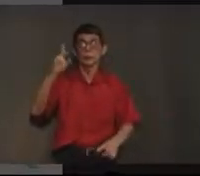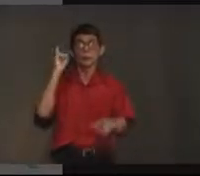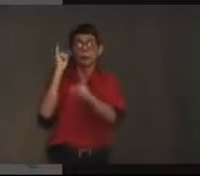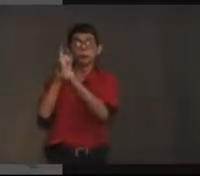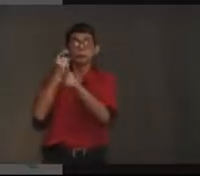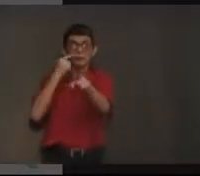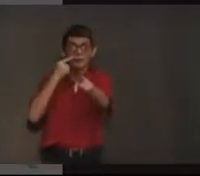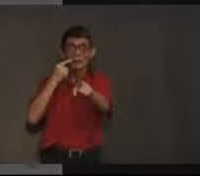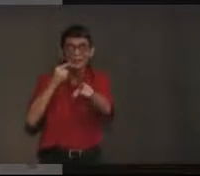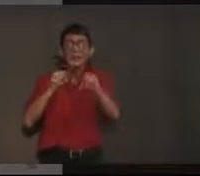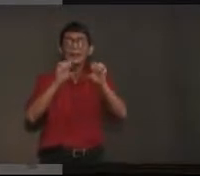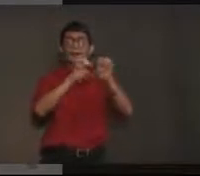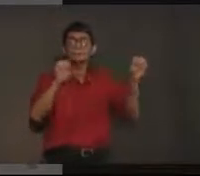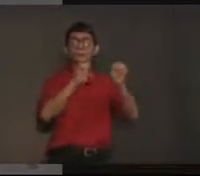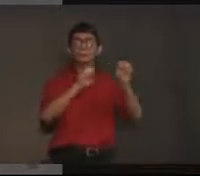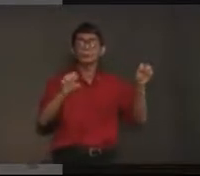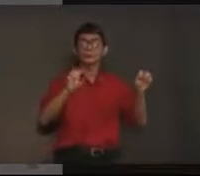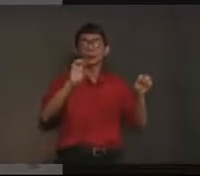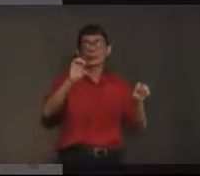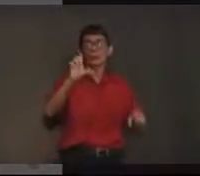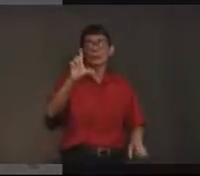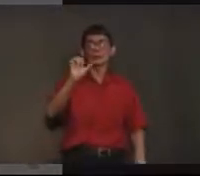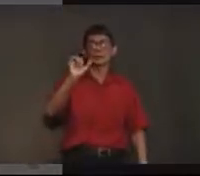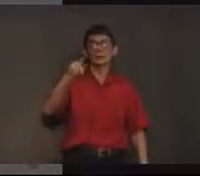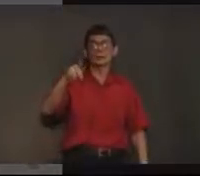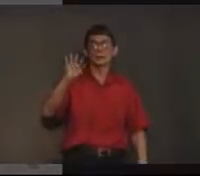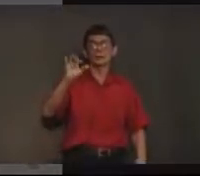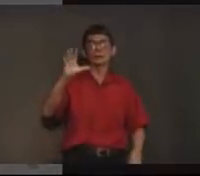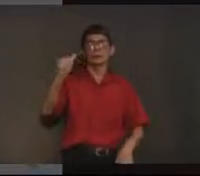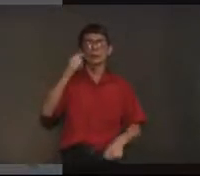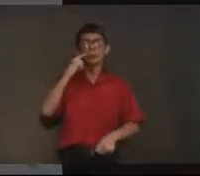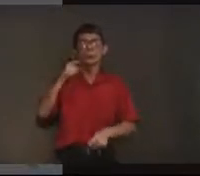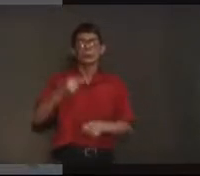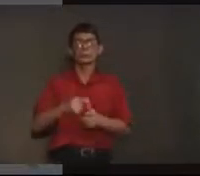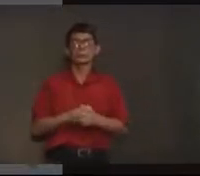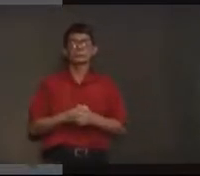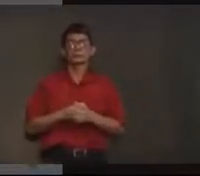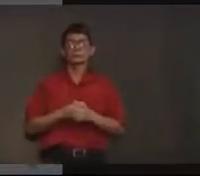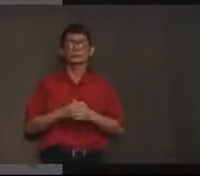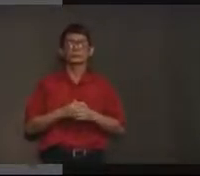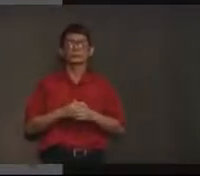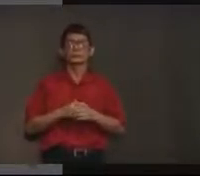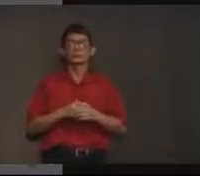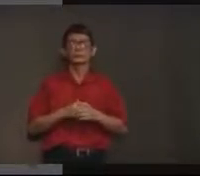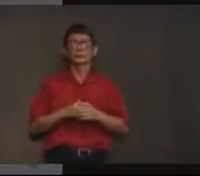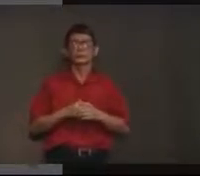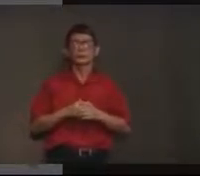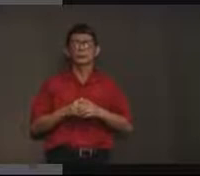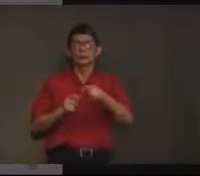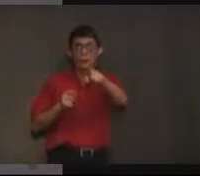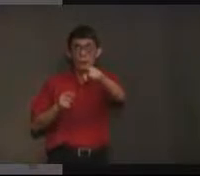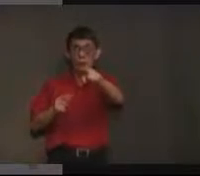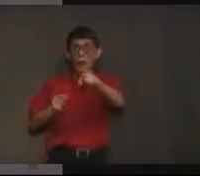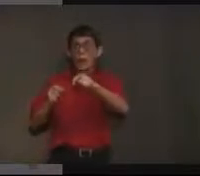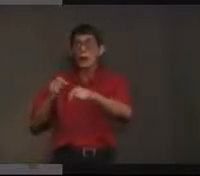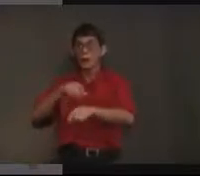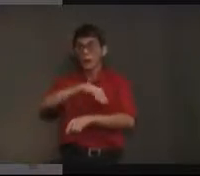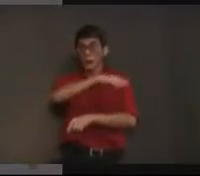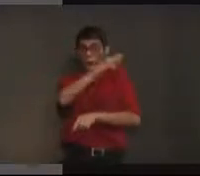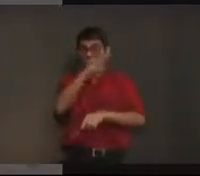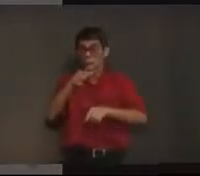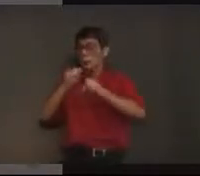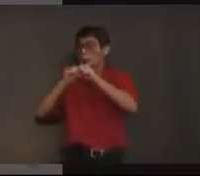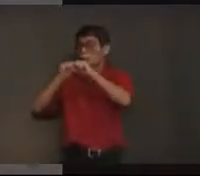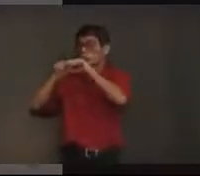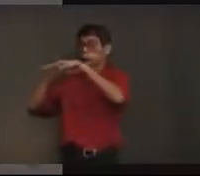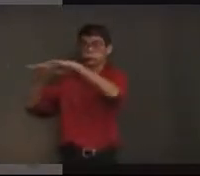ele tica clássica - laplaciano de Uber de x é o termo de propagação da onda que tava lá em